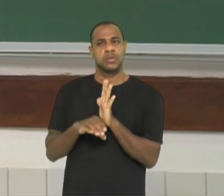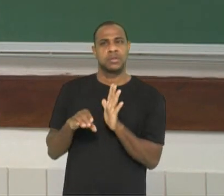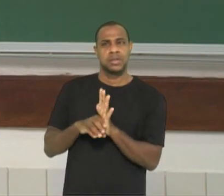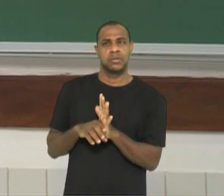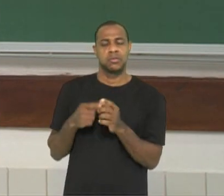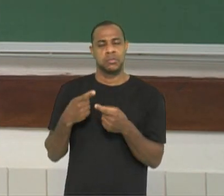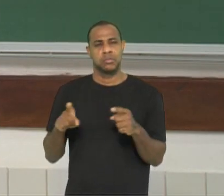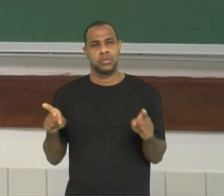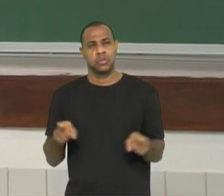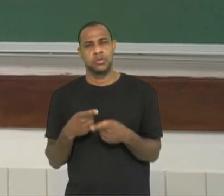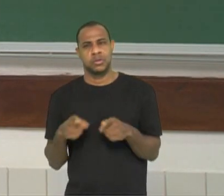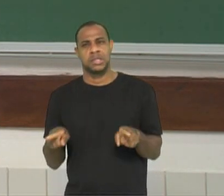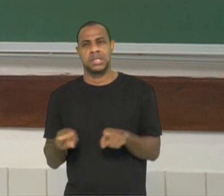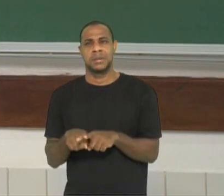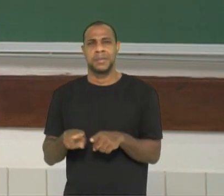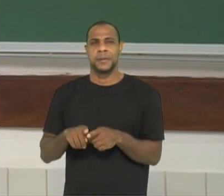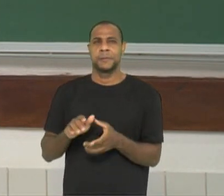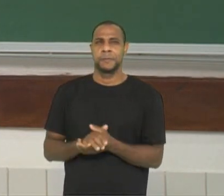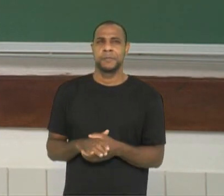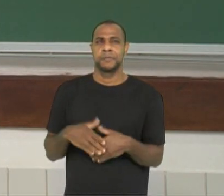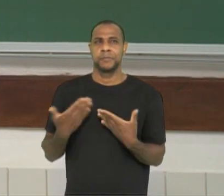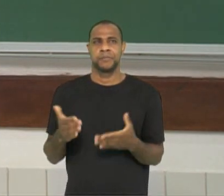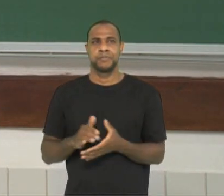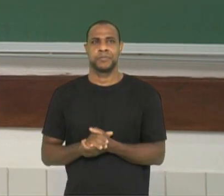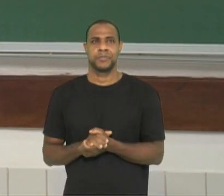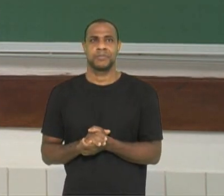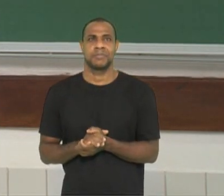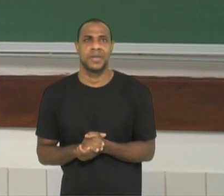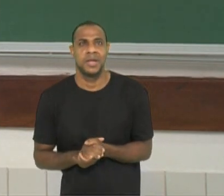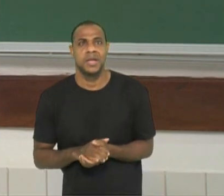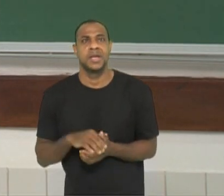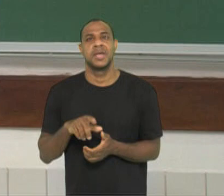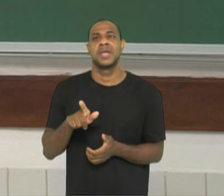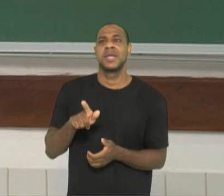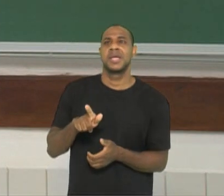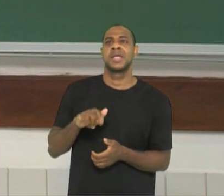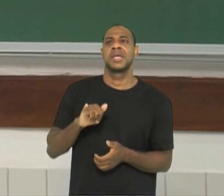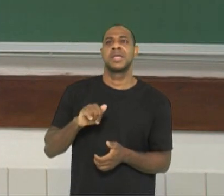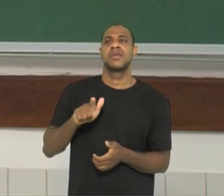música e deram uma batida, um ritmo diferente. João Gilberto lança seu primeiro disco e ele